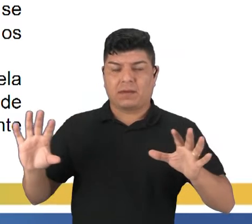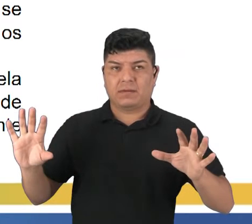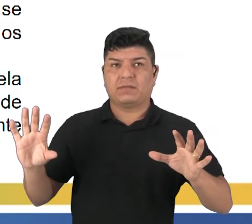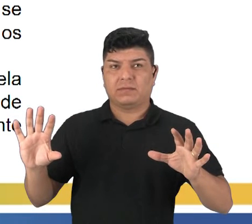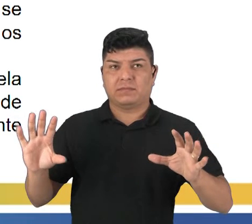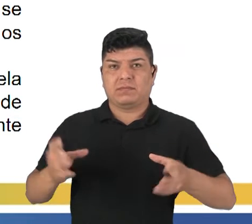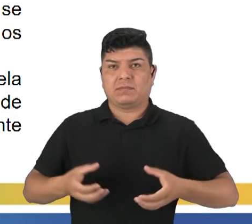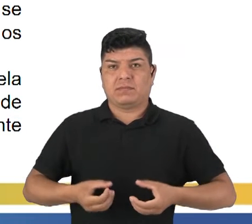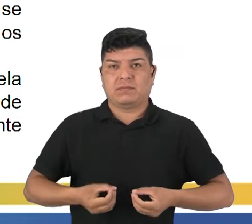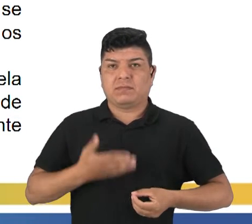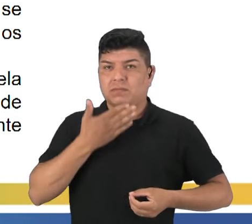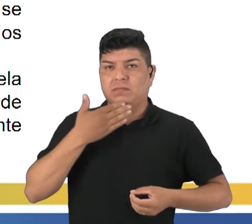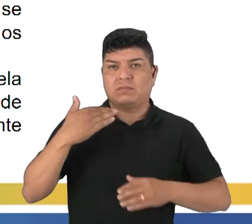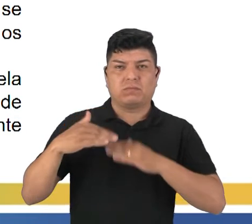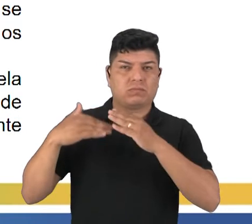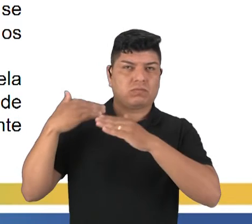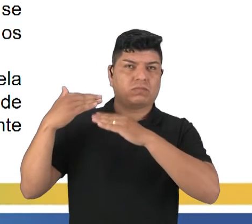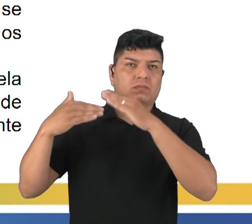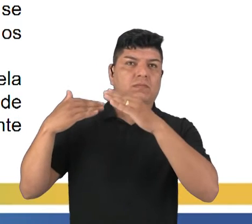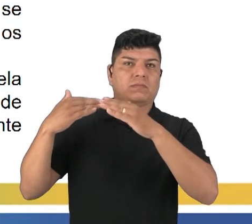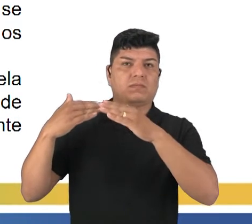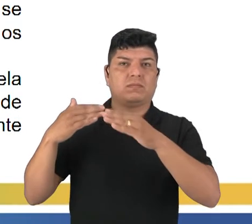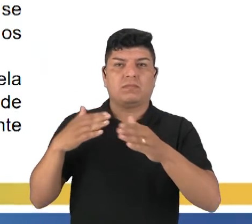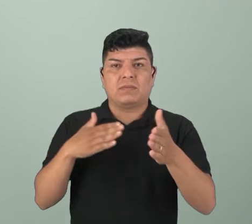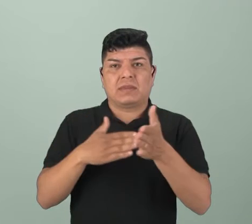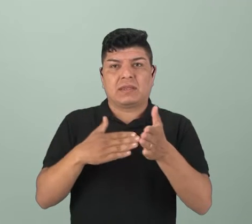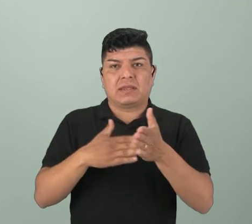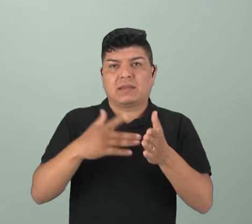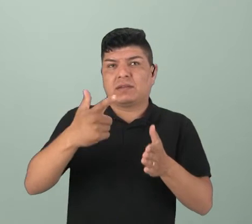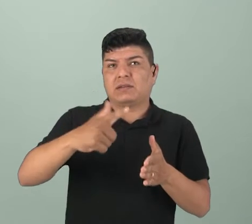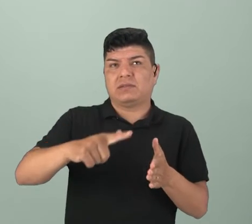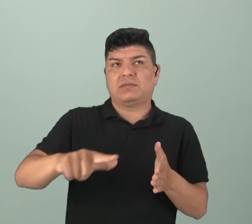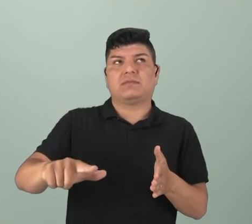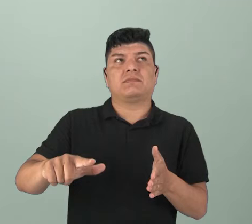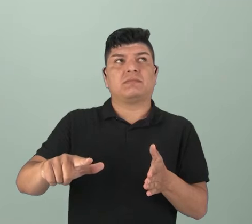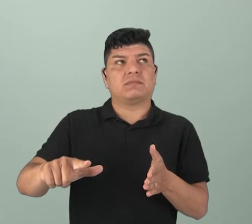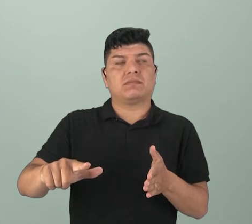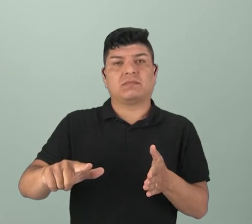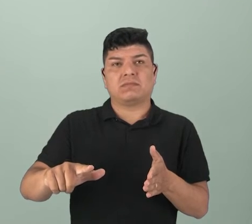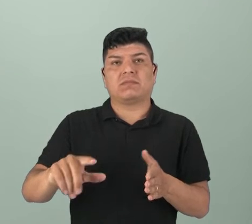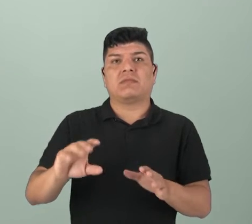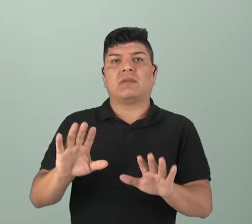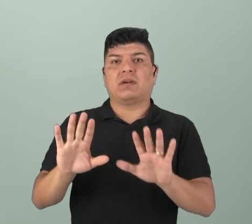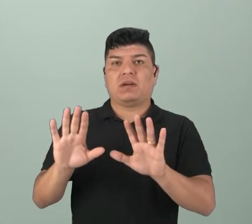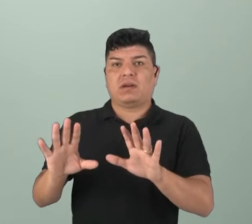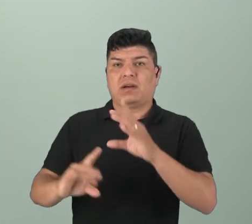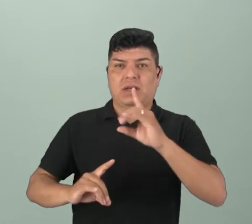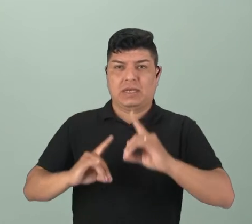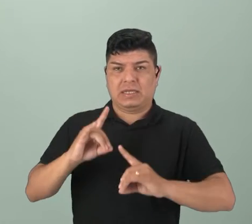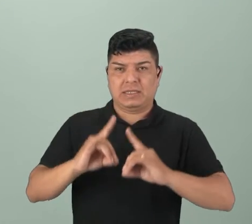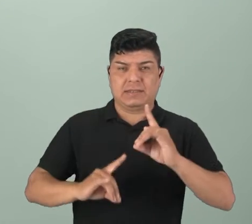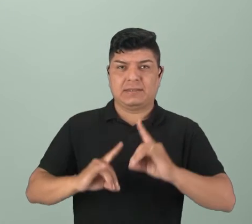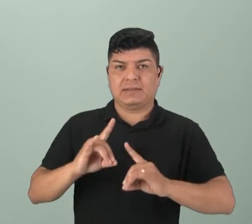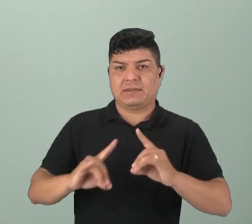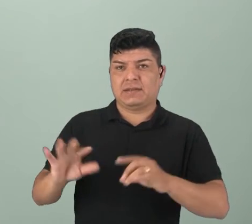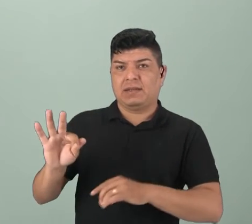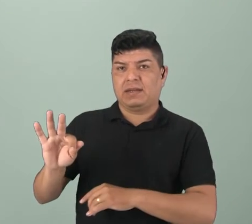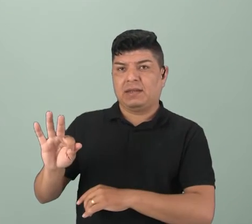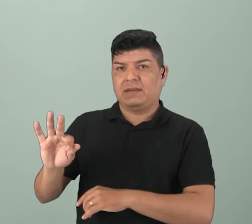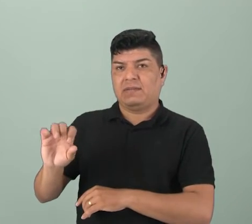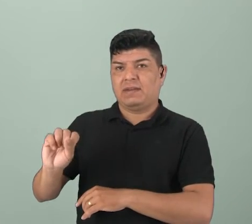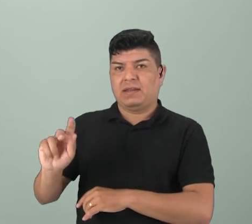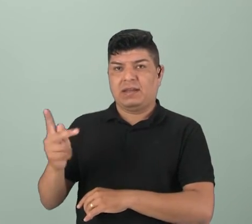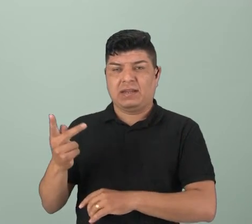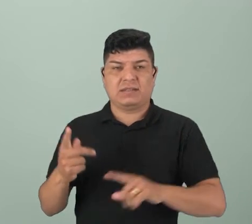o ovócito em amadurecimento, inibe novamente a adenohipófise, né, e a produção do FSH e